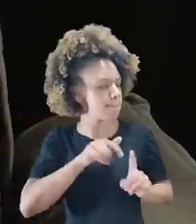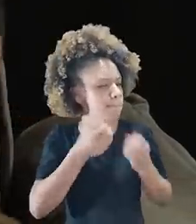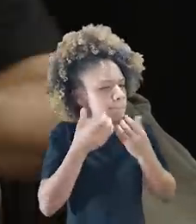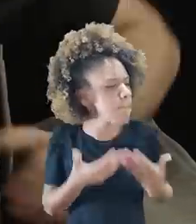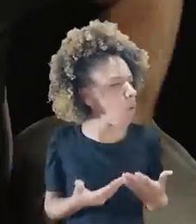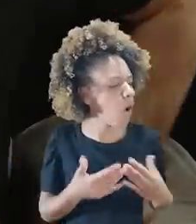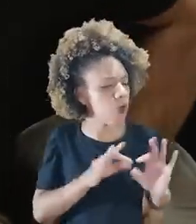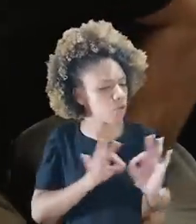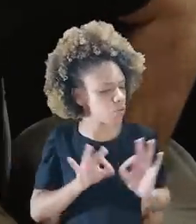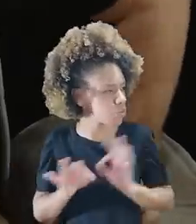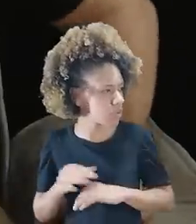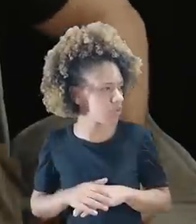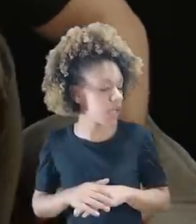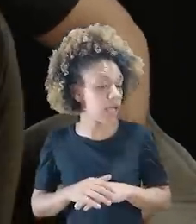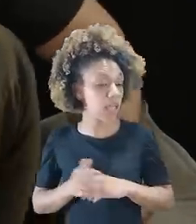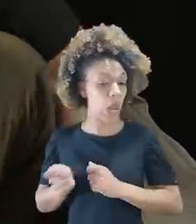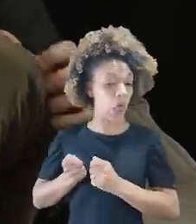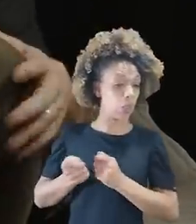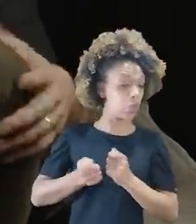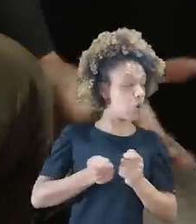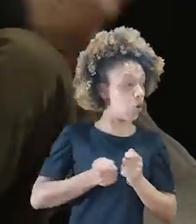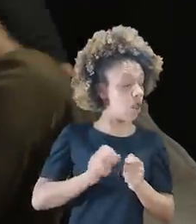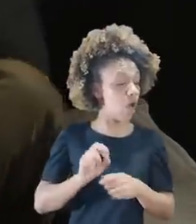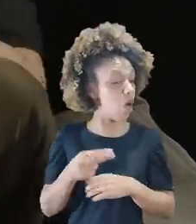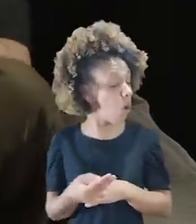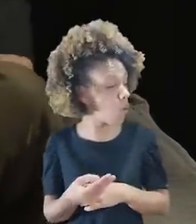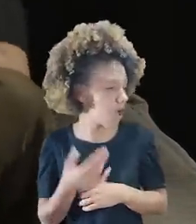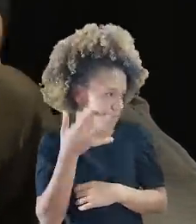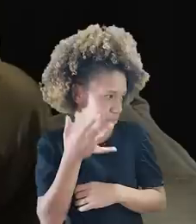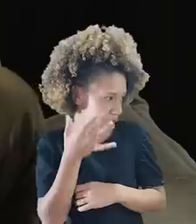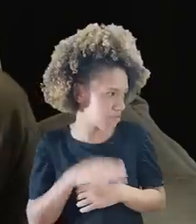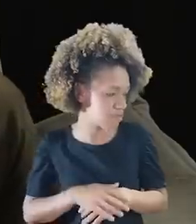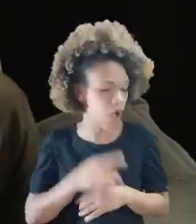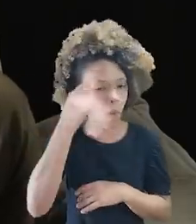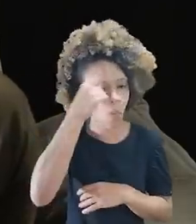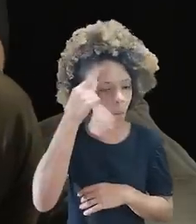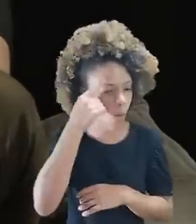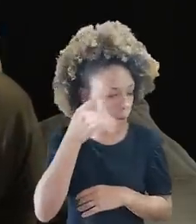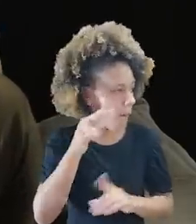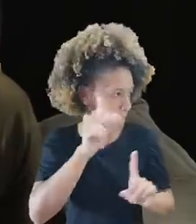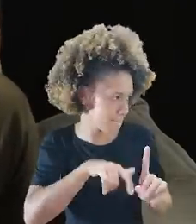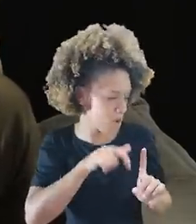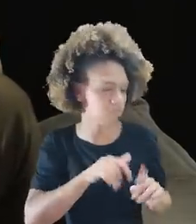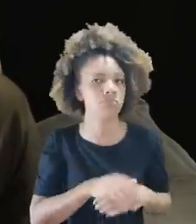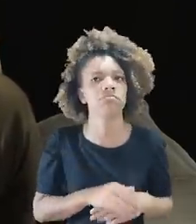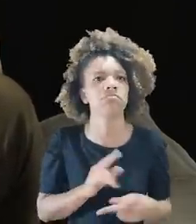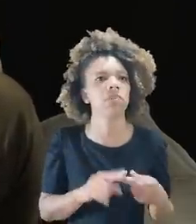vira aquilo eternamente só porque você fez um trabalho falou assim cara só tô me doando ao máximo para fazer algo agora saindo um pouco obviamente da